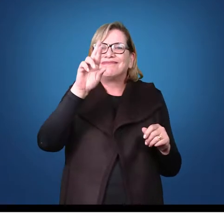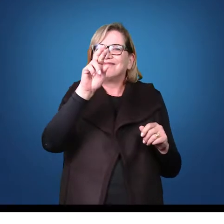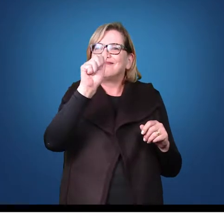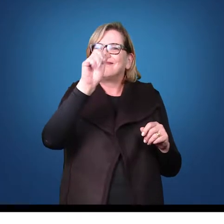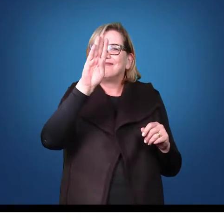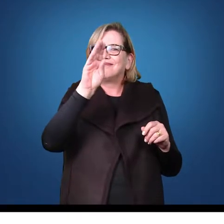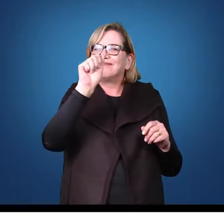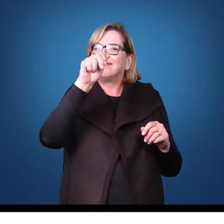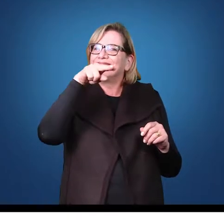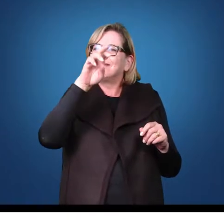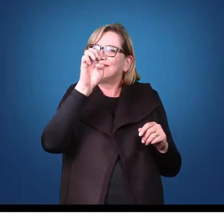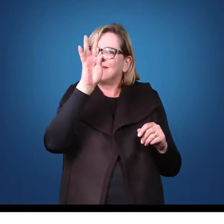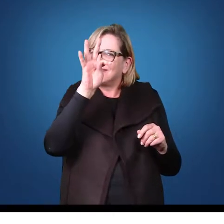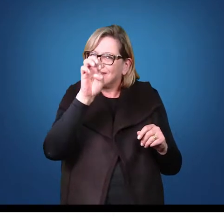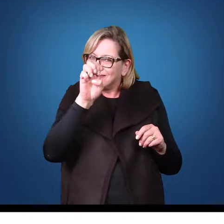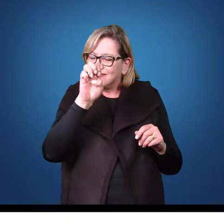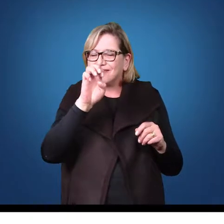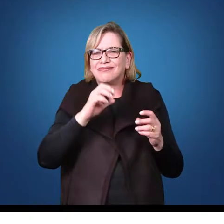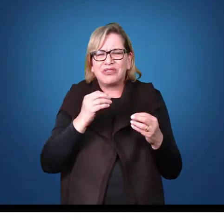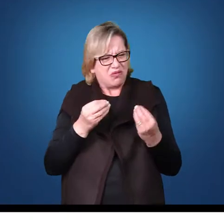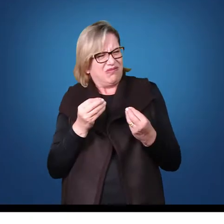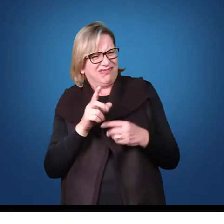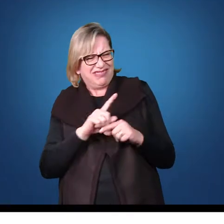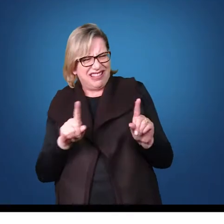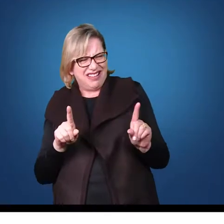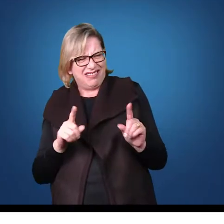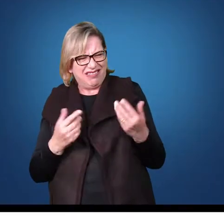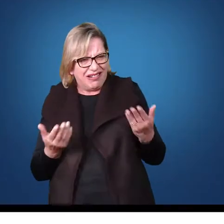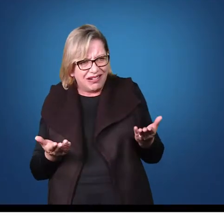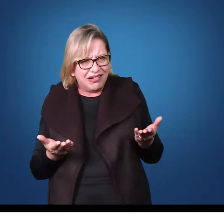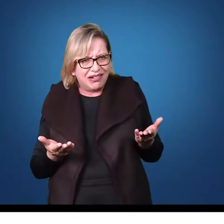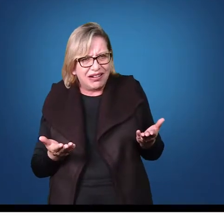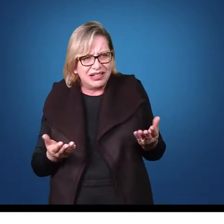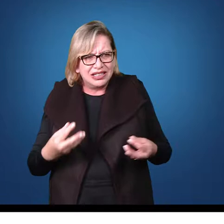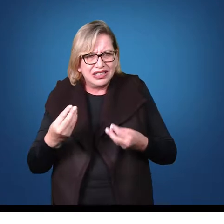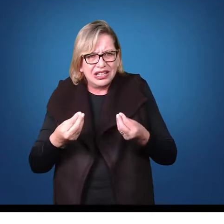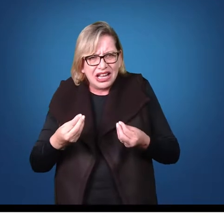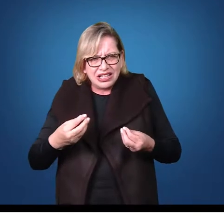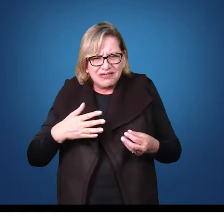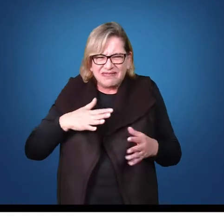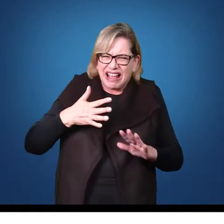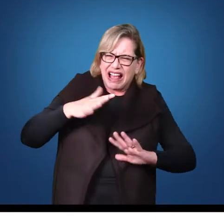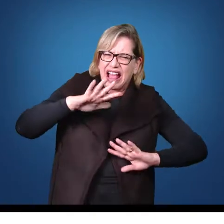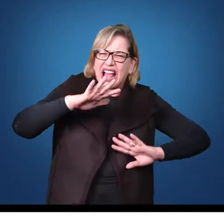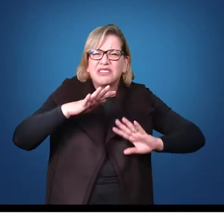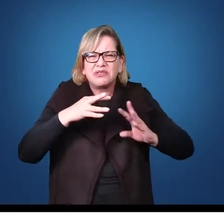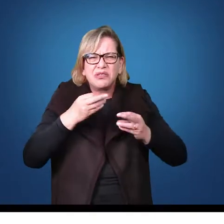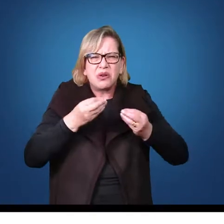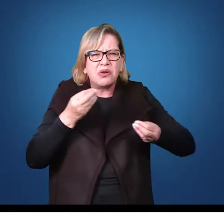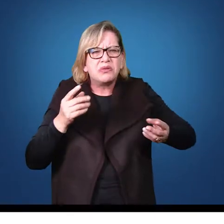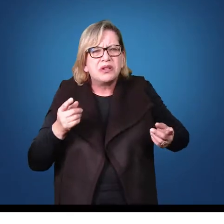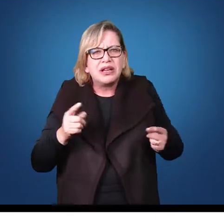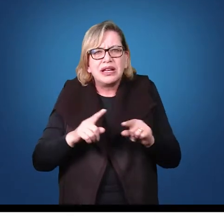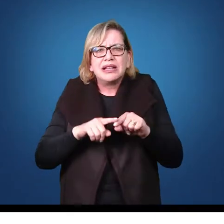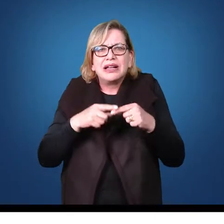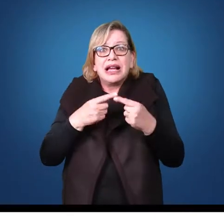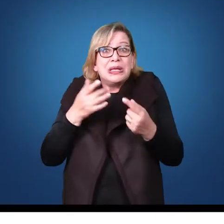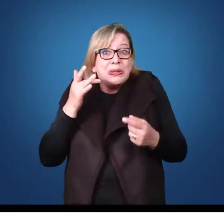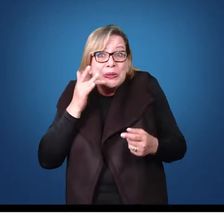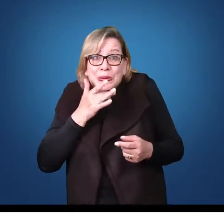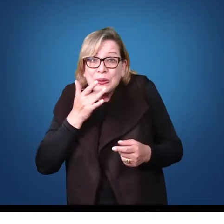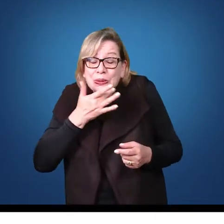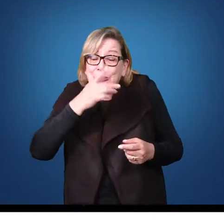rabanetes. Como não? Ah, eu gosto médio. Gosto médio, mas rabanete é